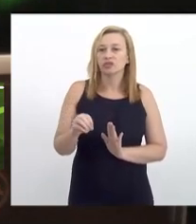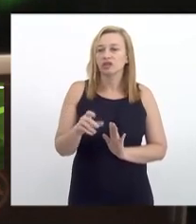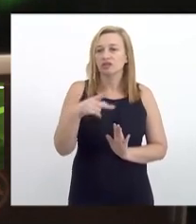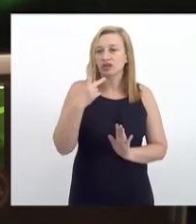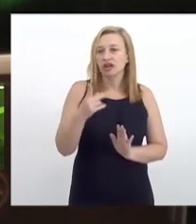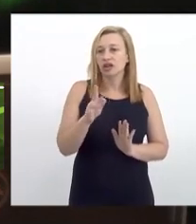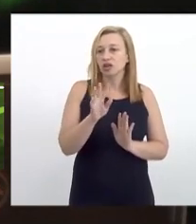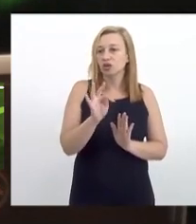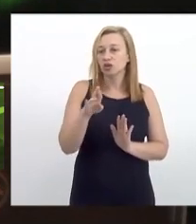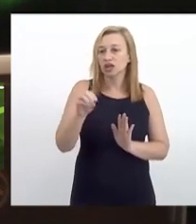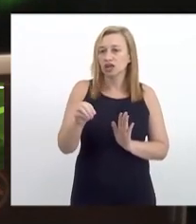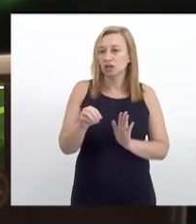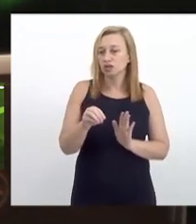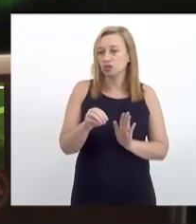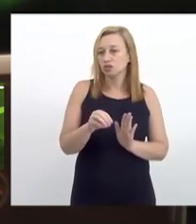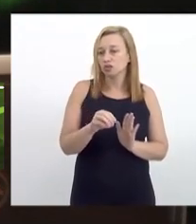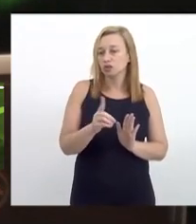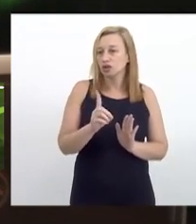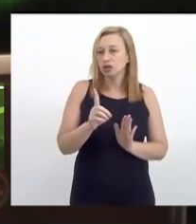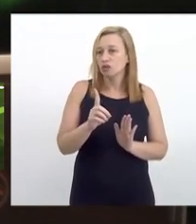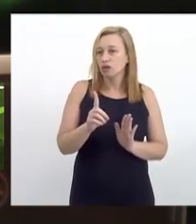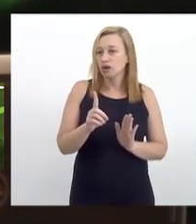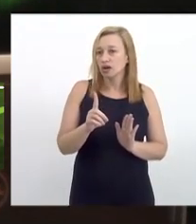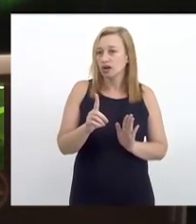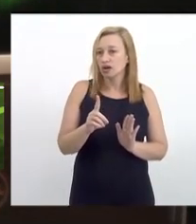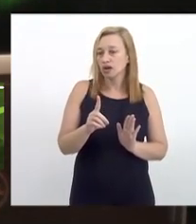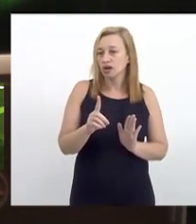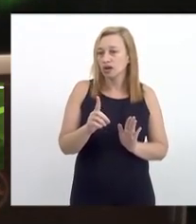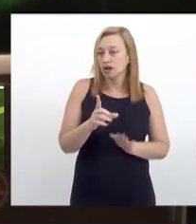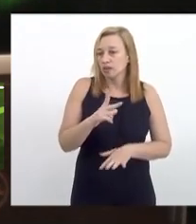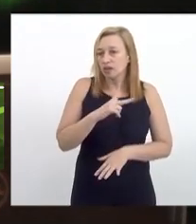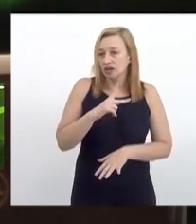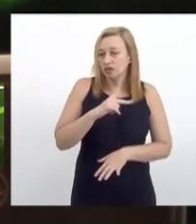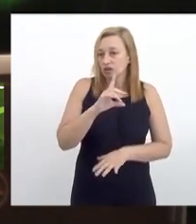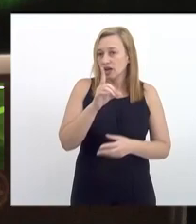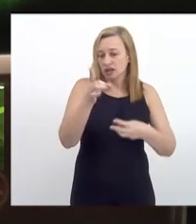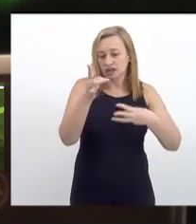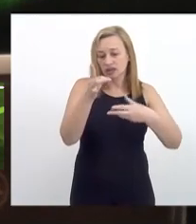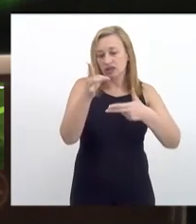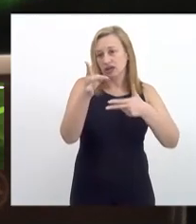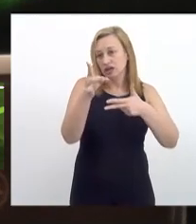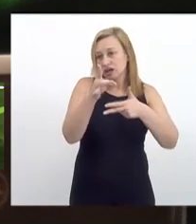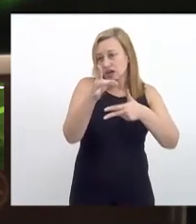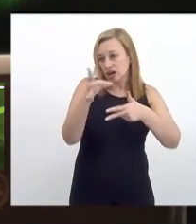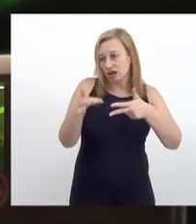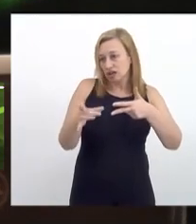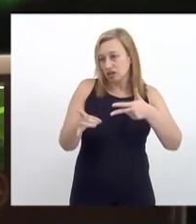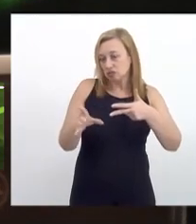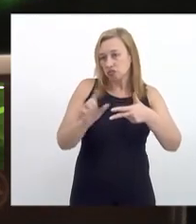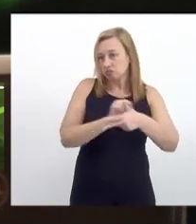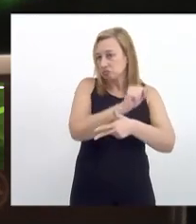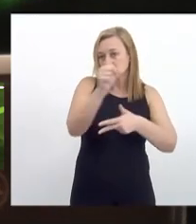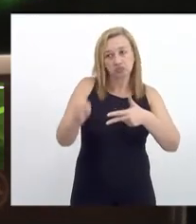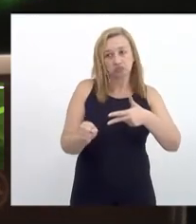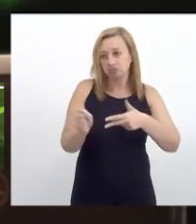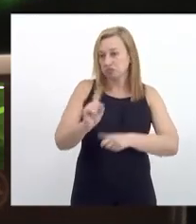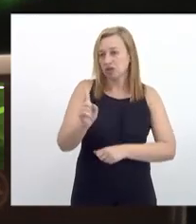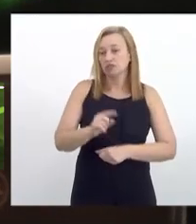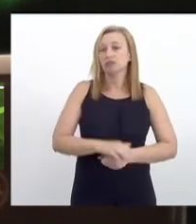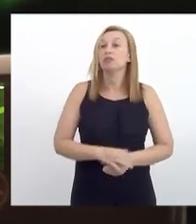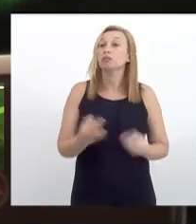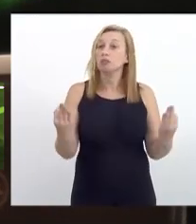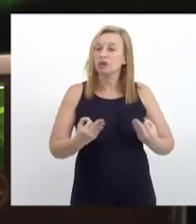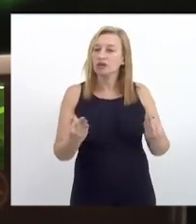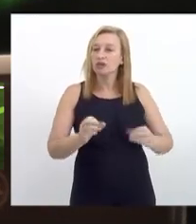individualizado também e aí depois já tem a discussão com o Tribulão de Contas que a mim me parece que é só esse questionamento E a gente